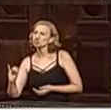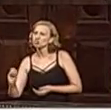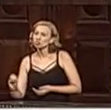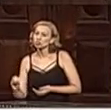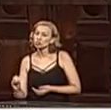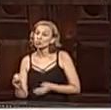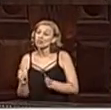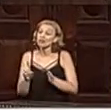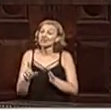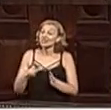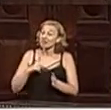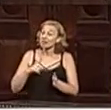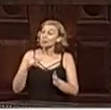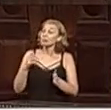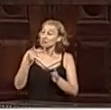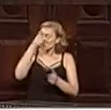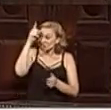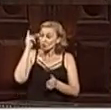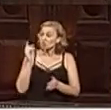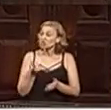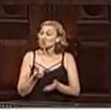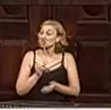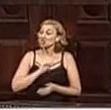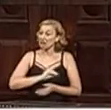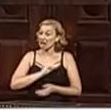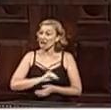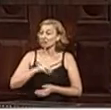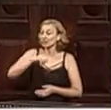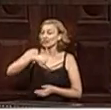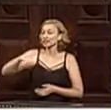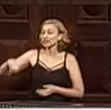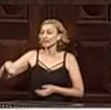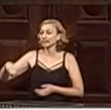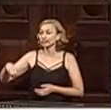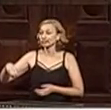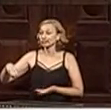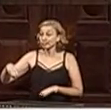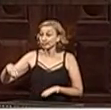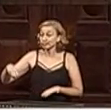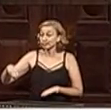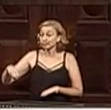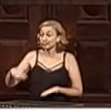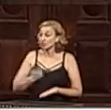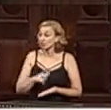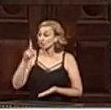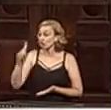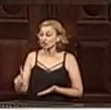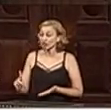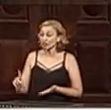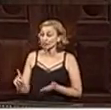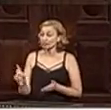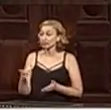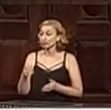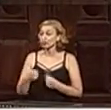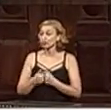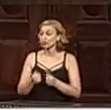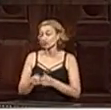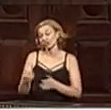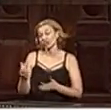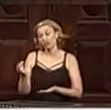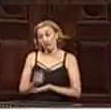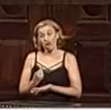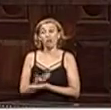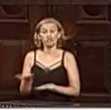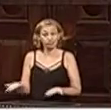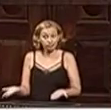900, e não tem, a única categoria que não tem direito a vale transporte. Vai vendo o absurdo, vai